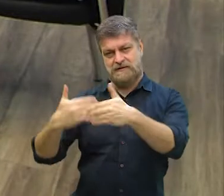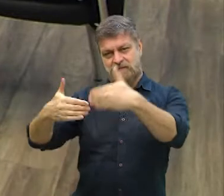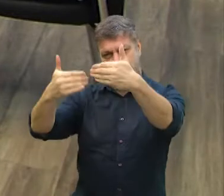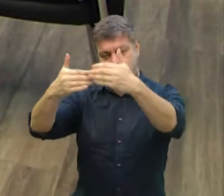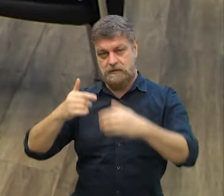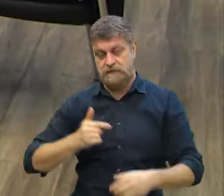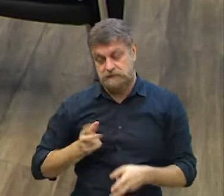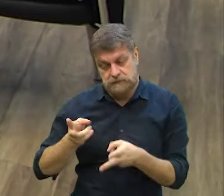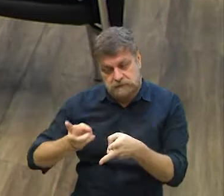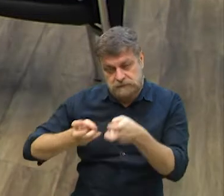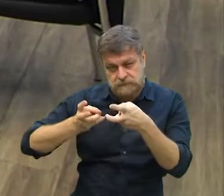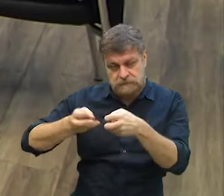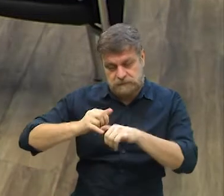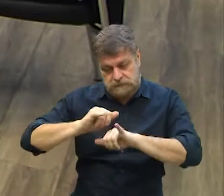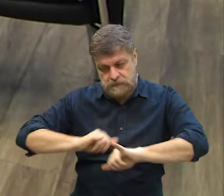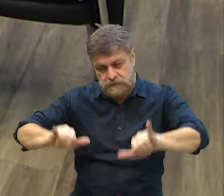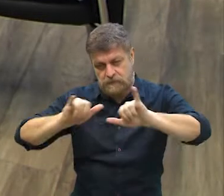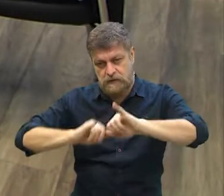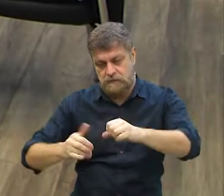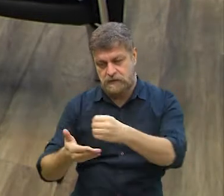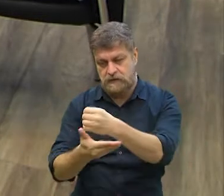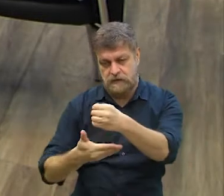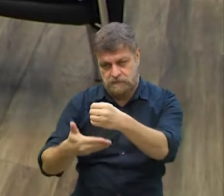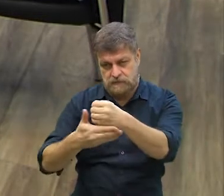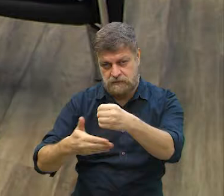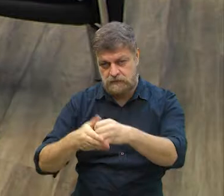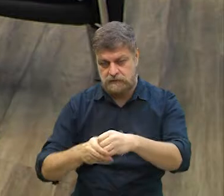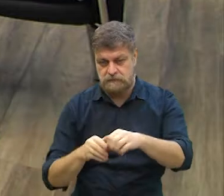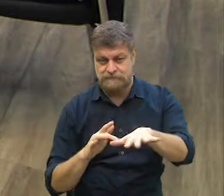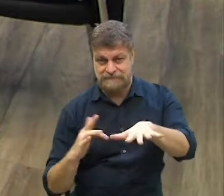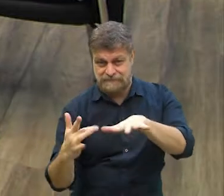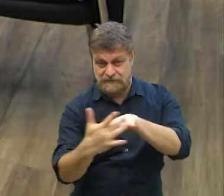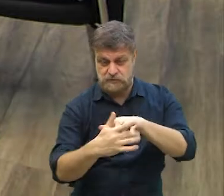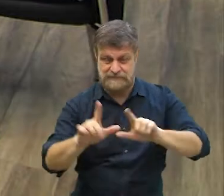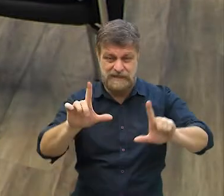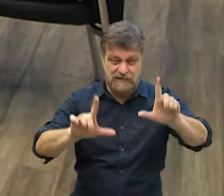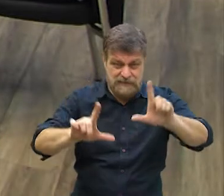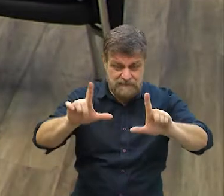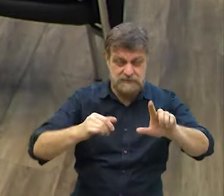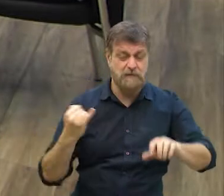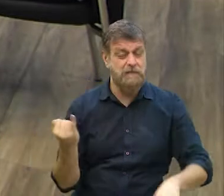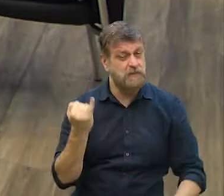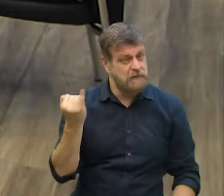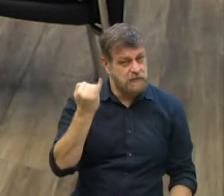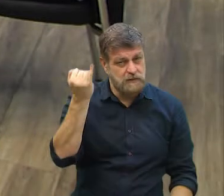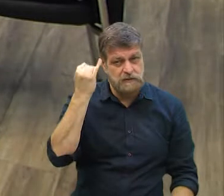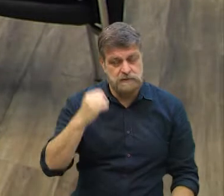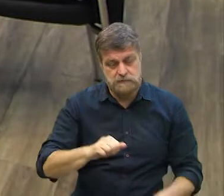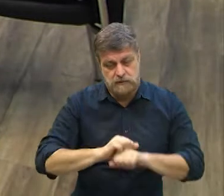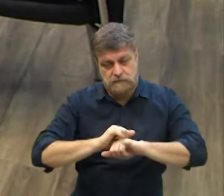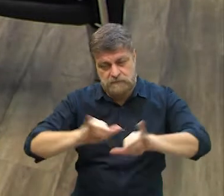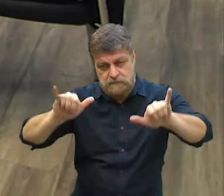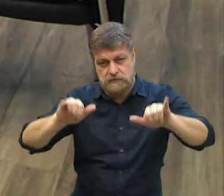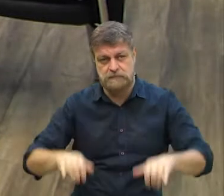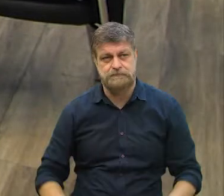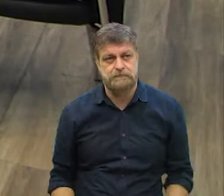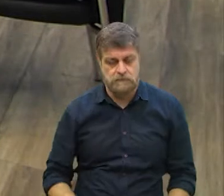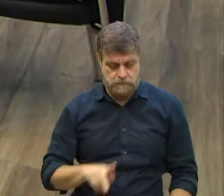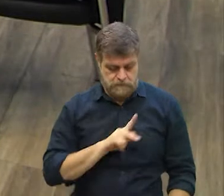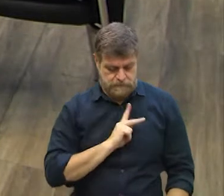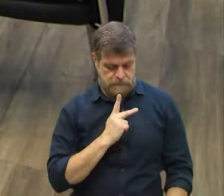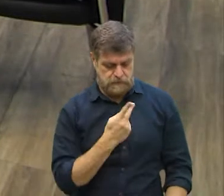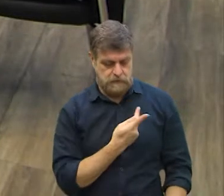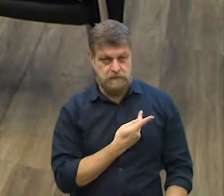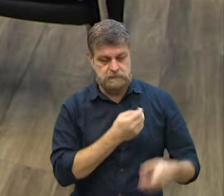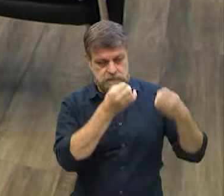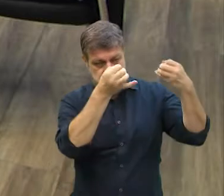evolui muito bem. Mas realmente a gente percebe que as campanhas são fundamentais. A mídia tem um papel muito importante nesse aspecto. Ô Alexandre, durante o